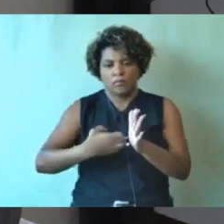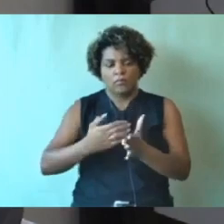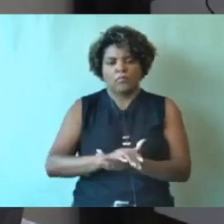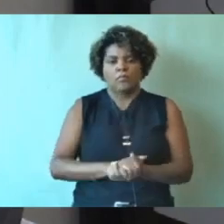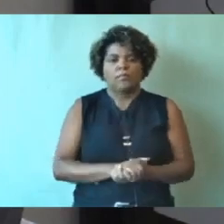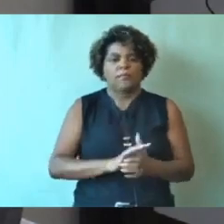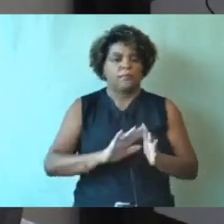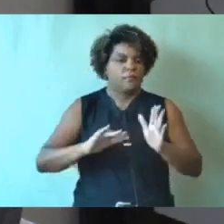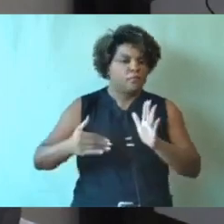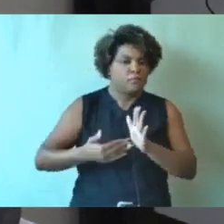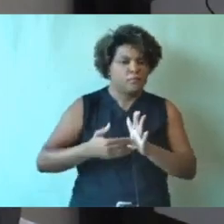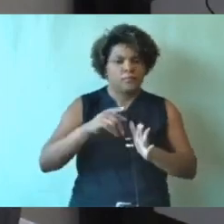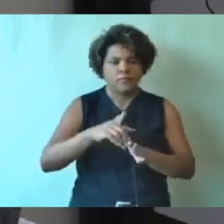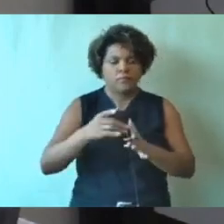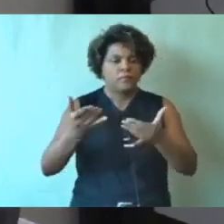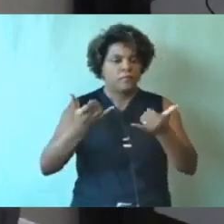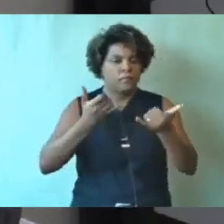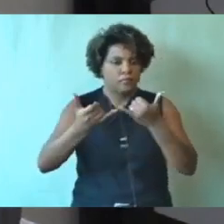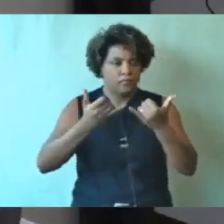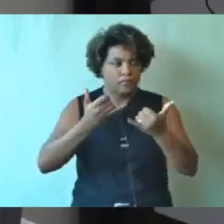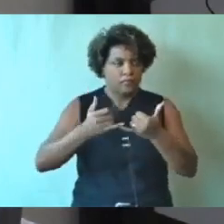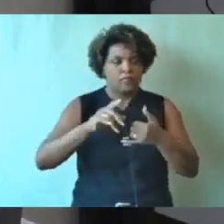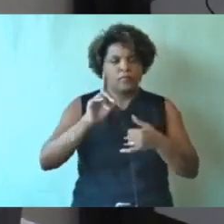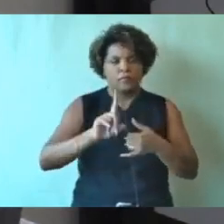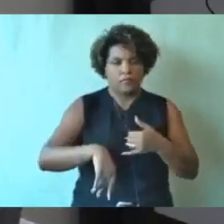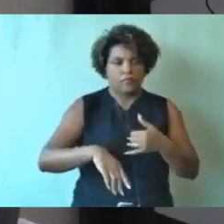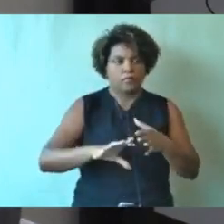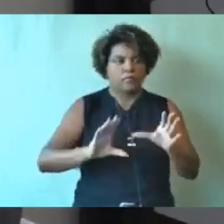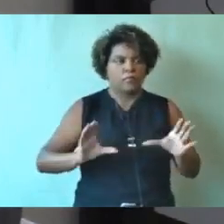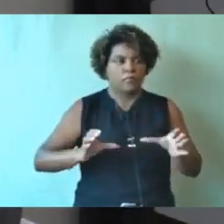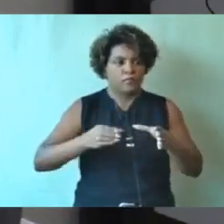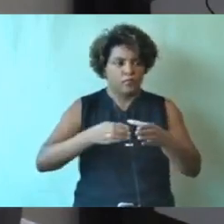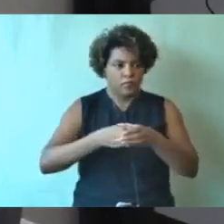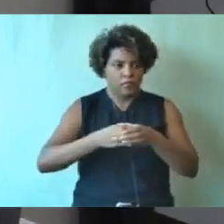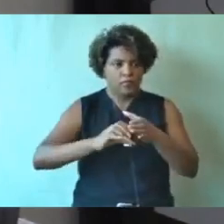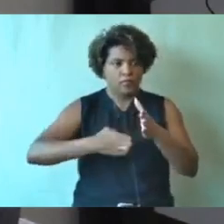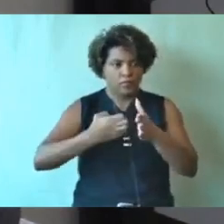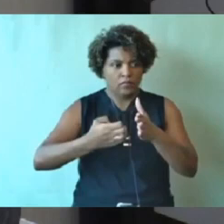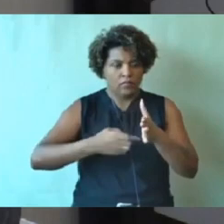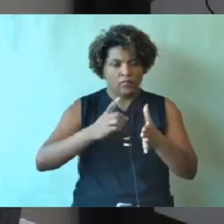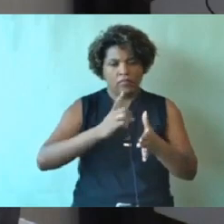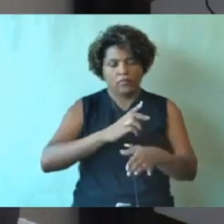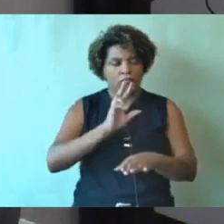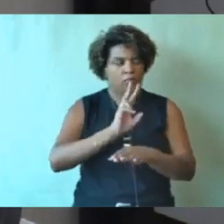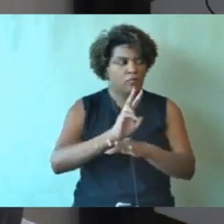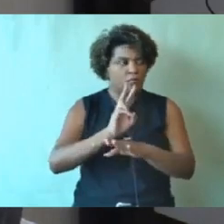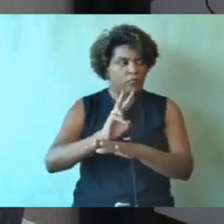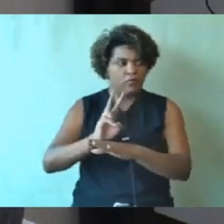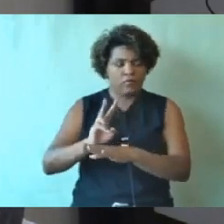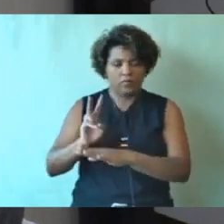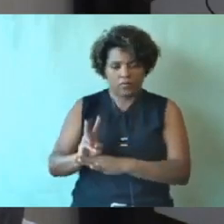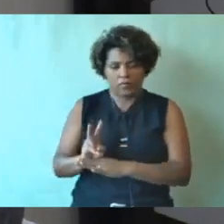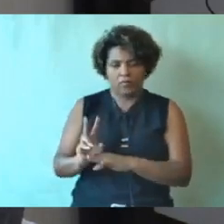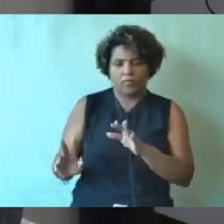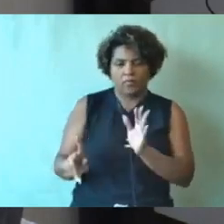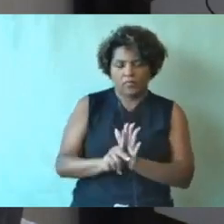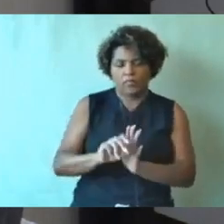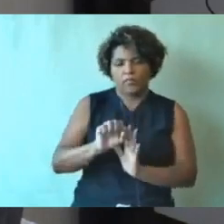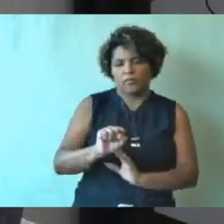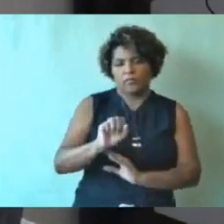para a SUMOB para que ela fiscalize, então, de X reais que ela repassou de subsídio, quanto que cada